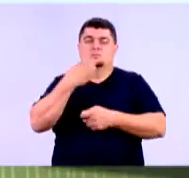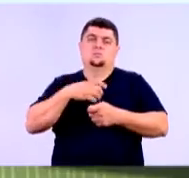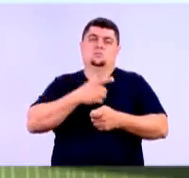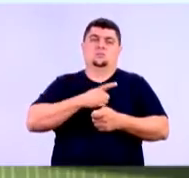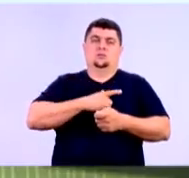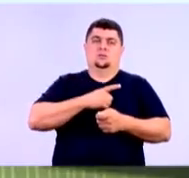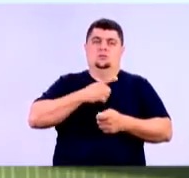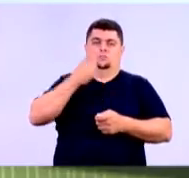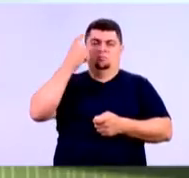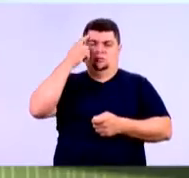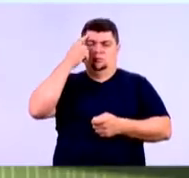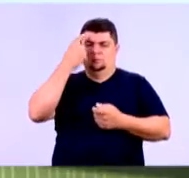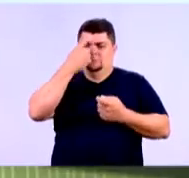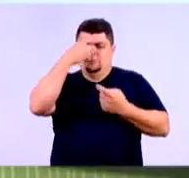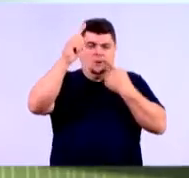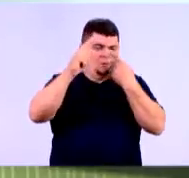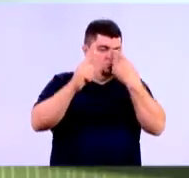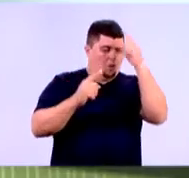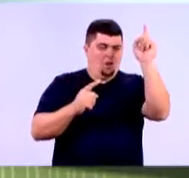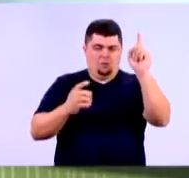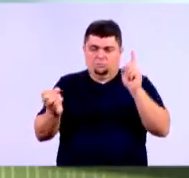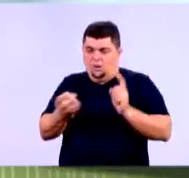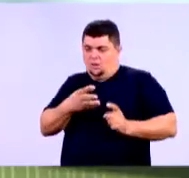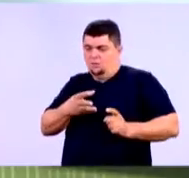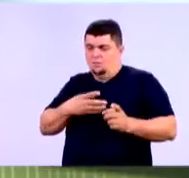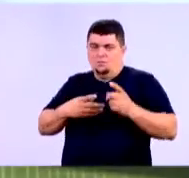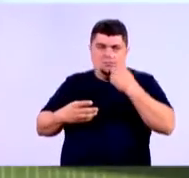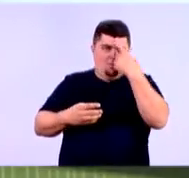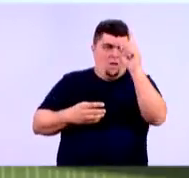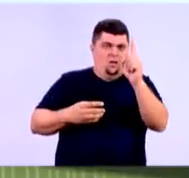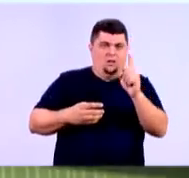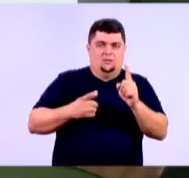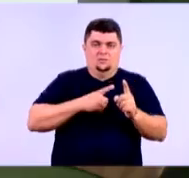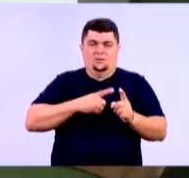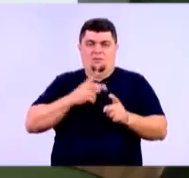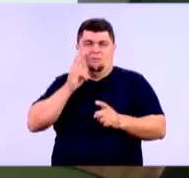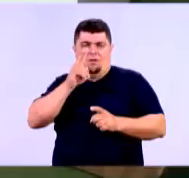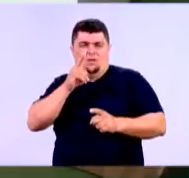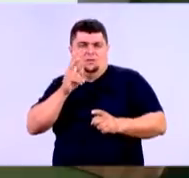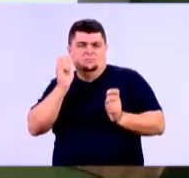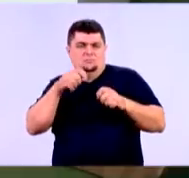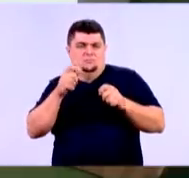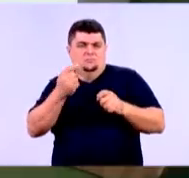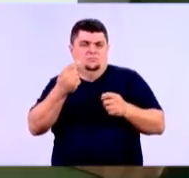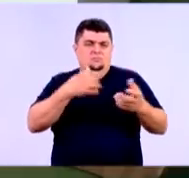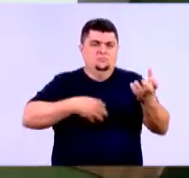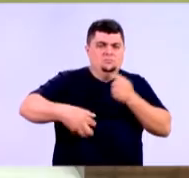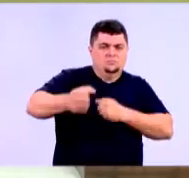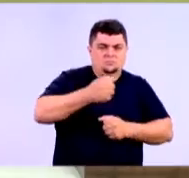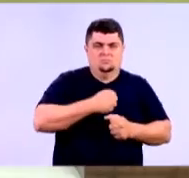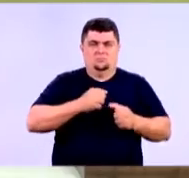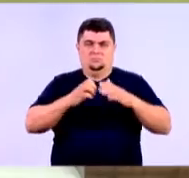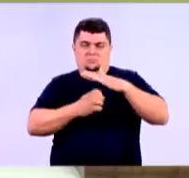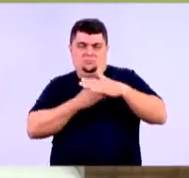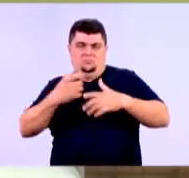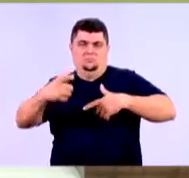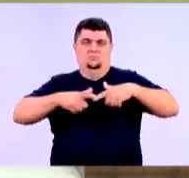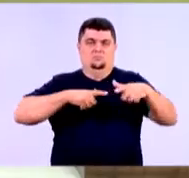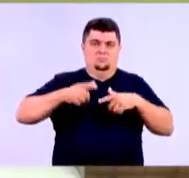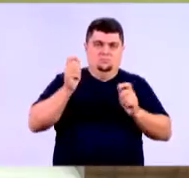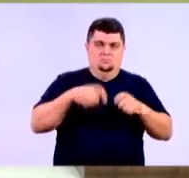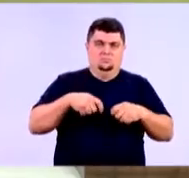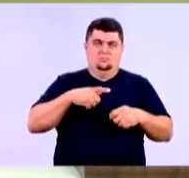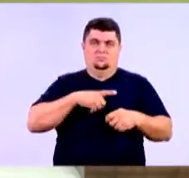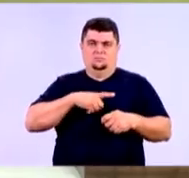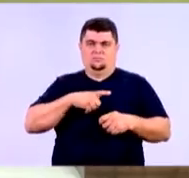espírito empreendedor e que ela vai tentar buscar, visualizar oportunidades nos negócios, né? Exatamente, independente se o clima de negócio